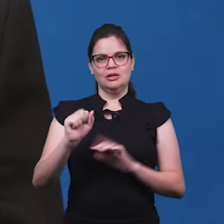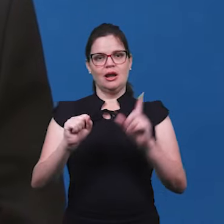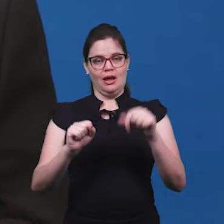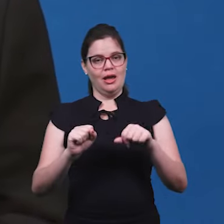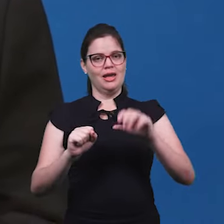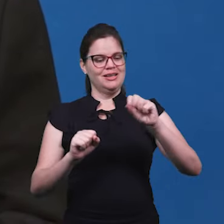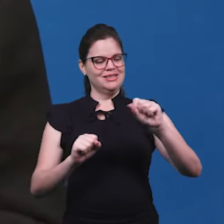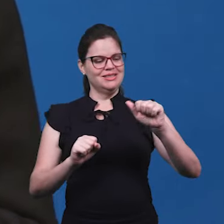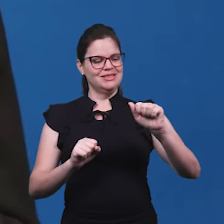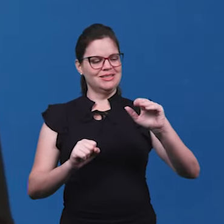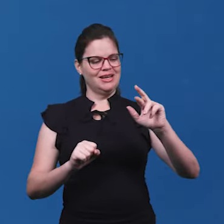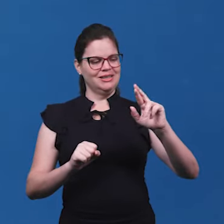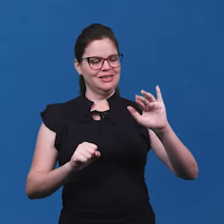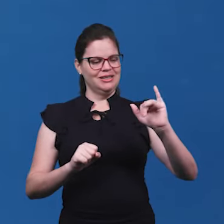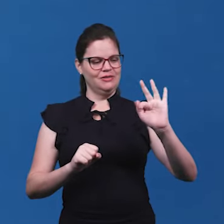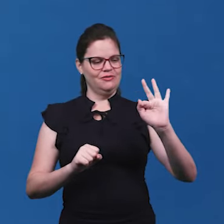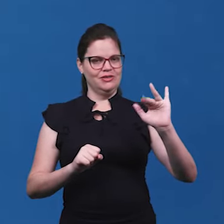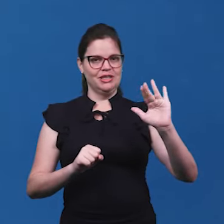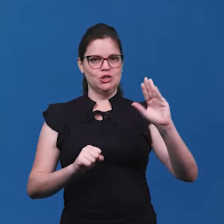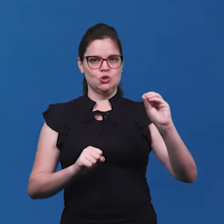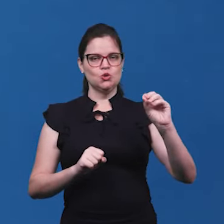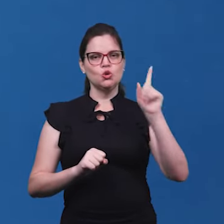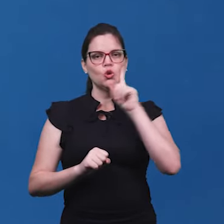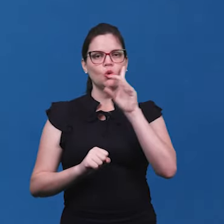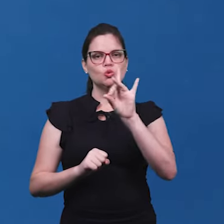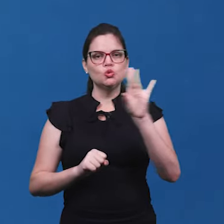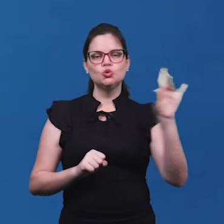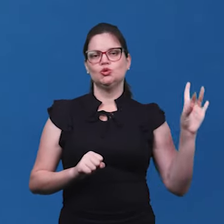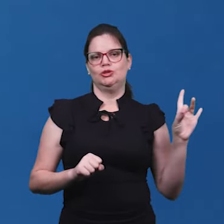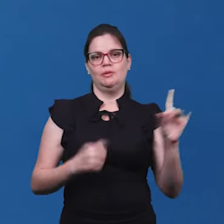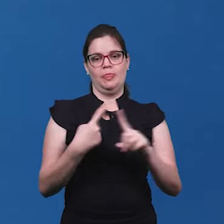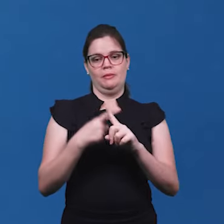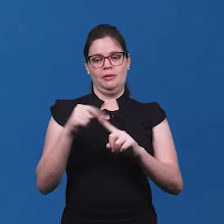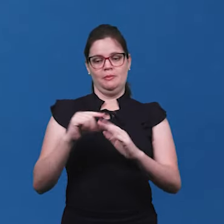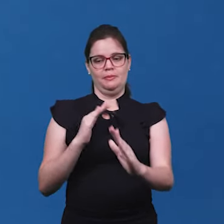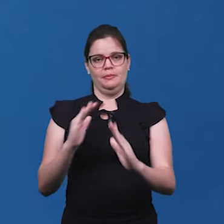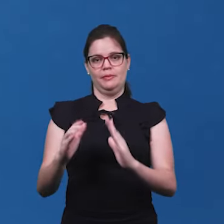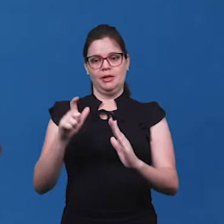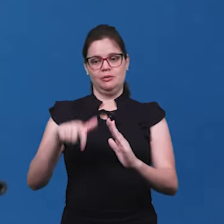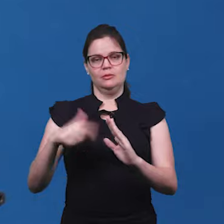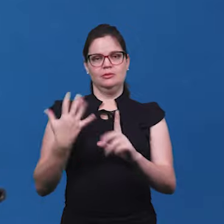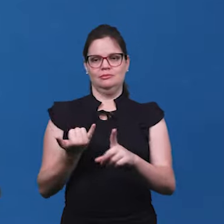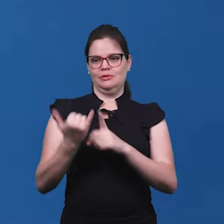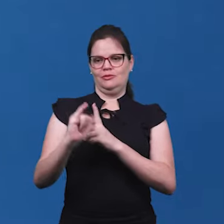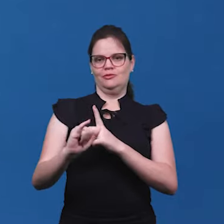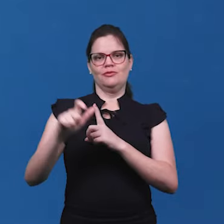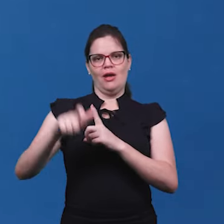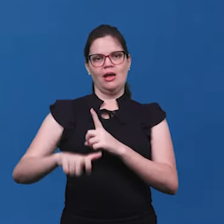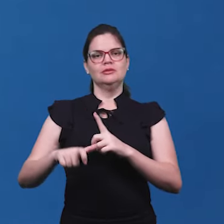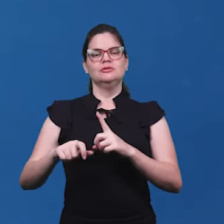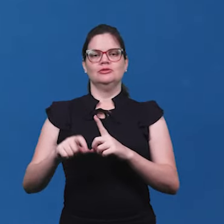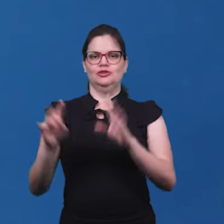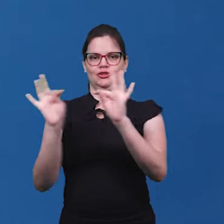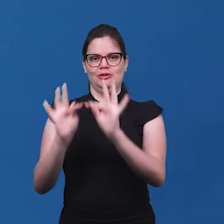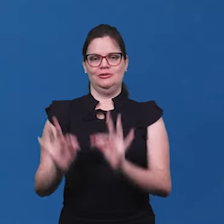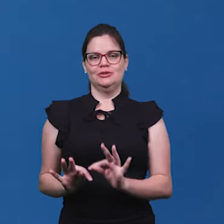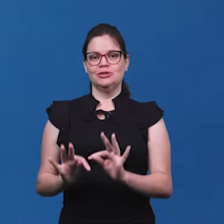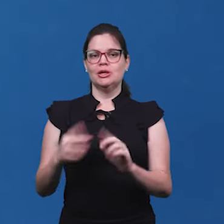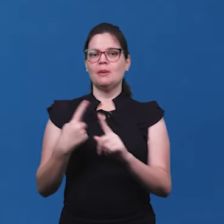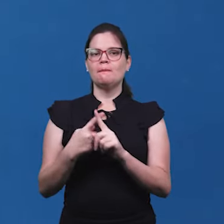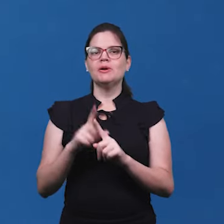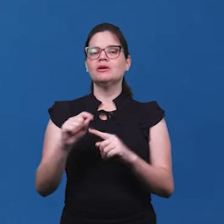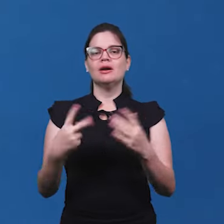porque fala de um período profético da igreja em que a igreja ali, numa expressão de infidelidade, que foi o período de Tiatira,